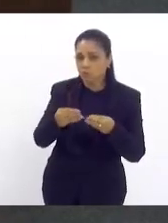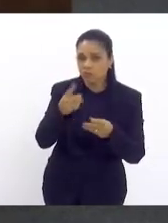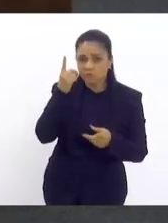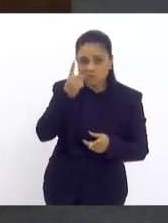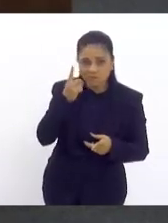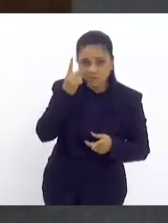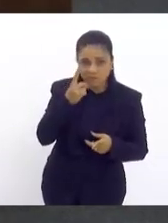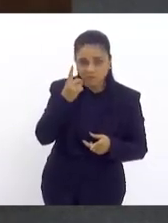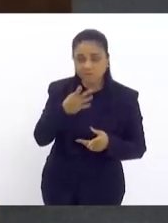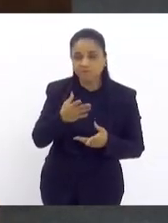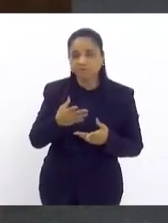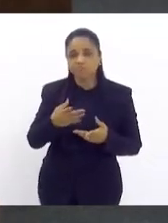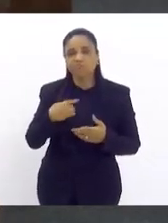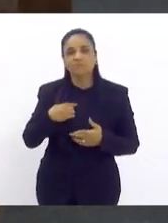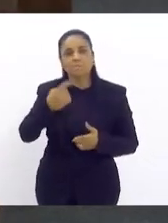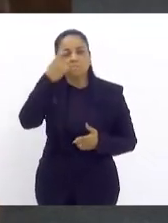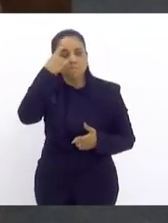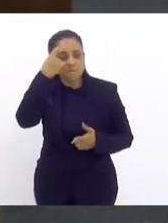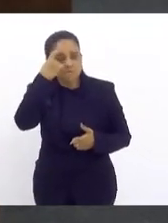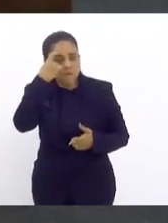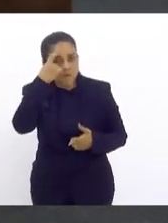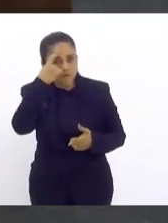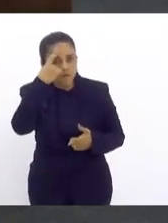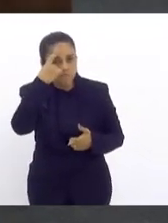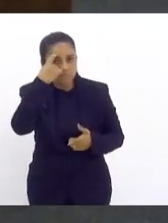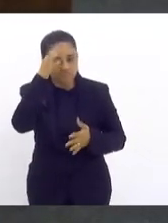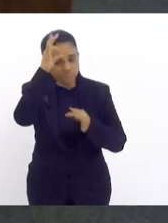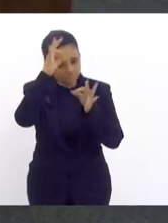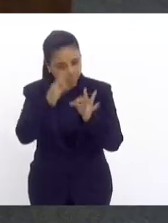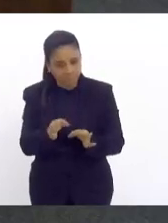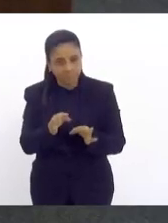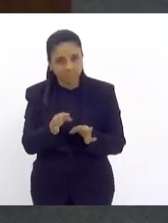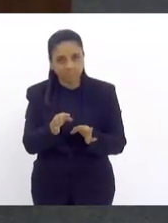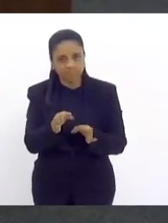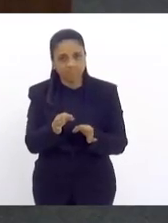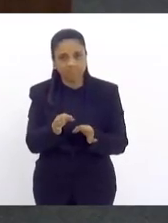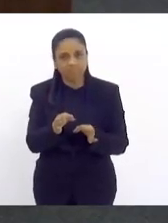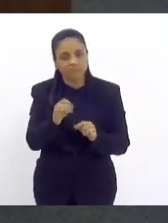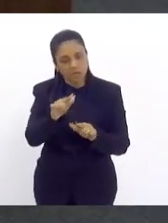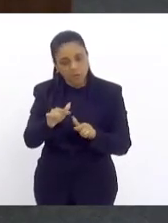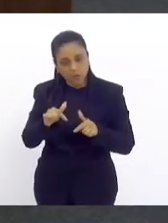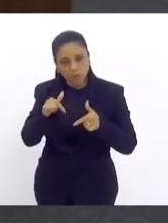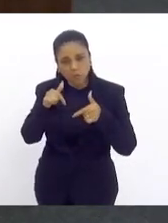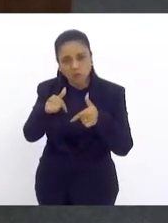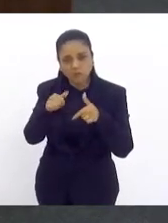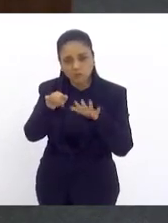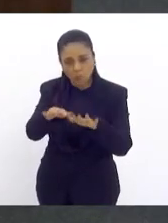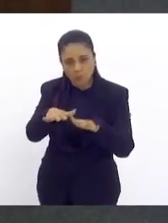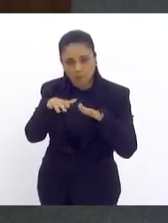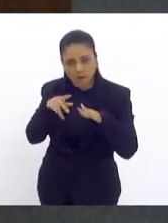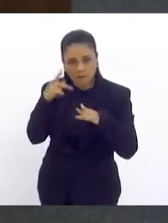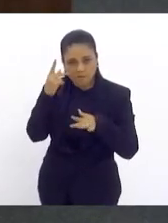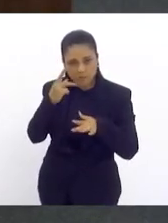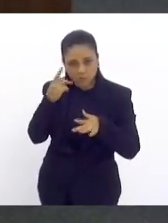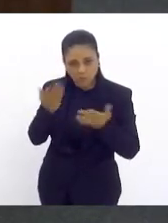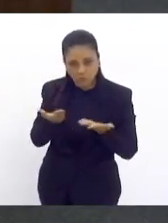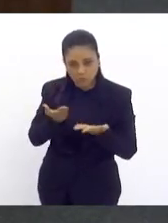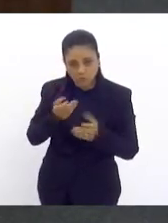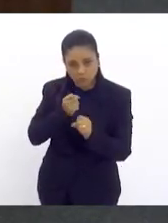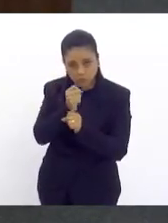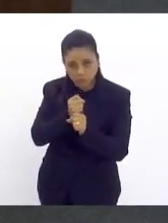nobres colegas que façam uma reflexão honesta diante das suas atuações parlamentares que tiveram nos últimos anos